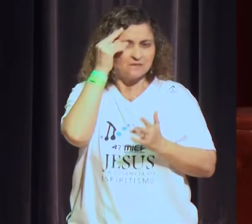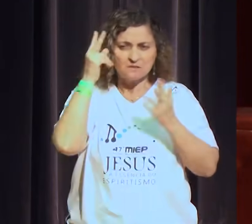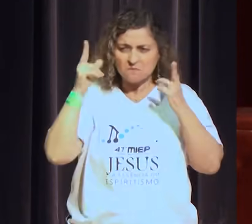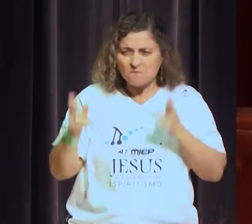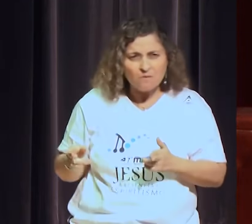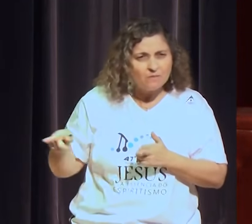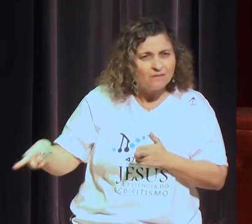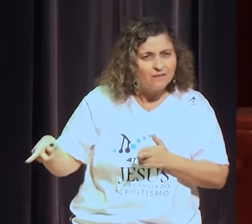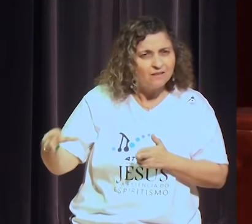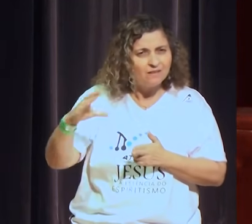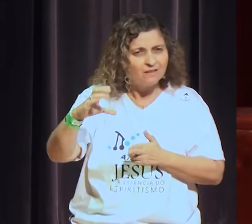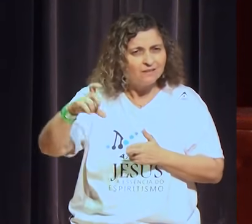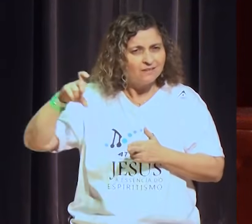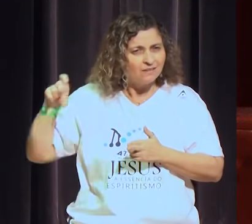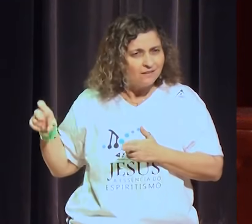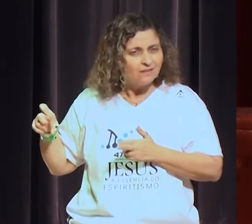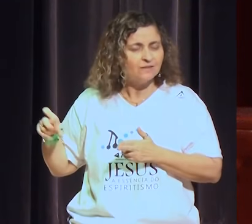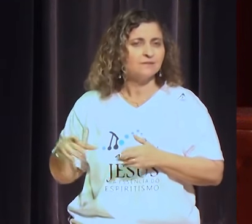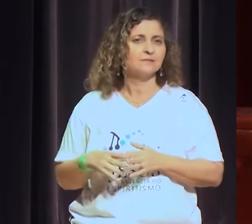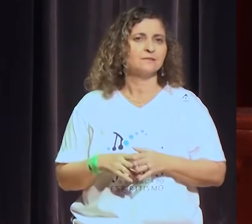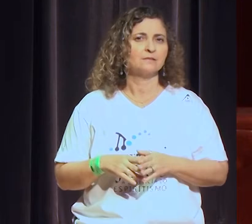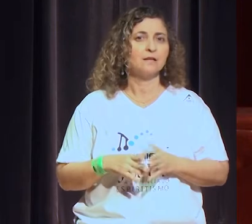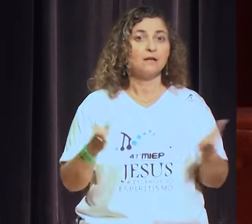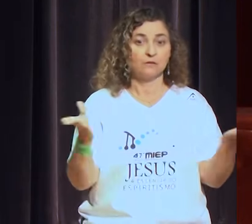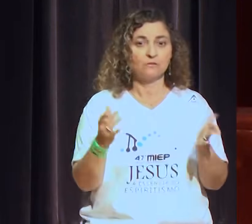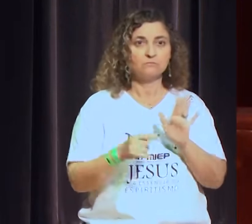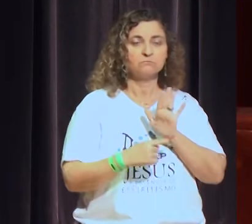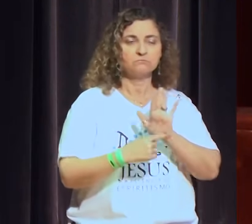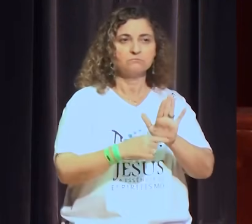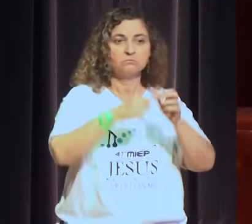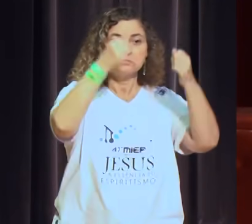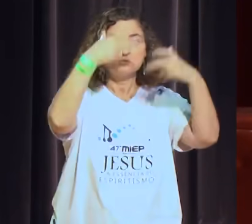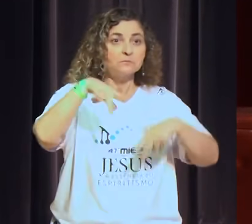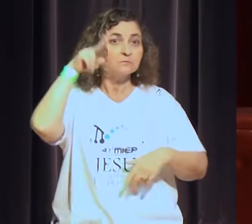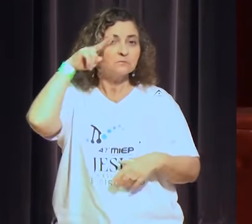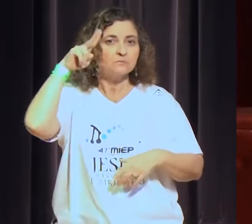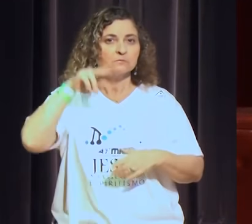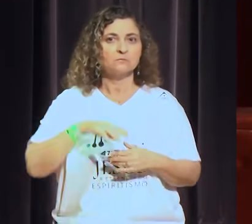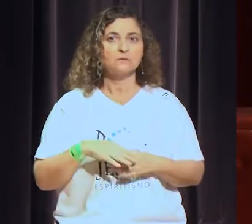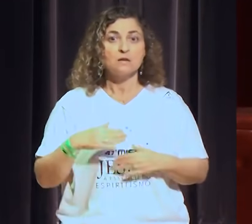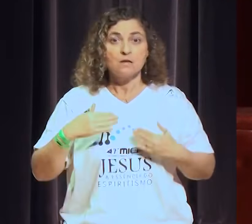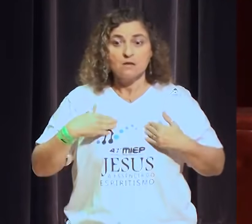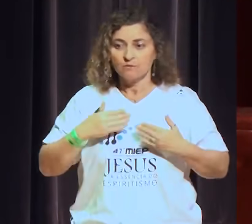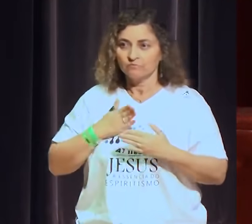experiência religiosa, a sua... Deixa eu dizer uma coisa para vocês, vou contar esse caso aqui.